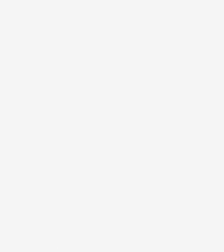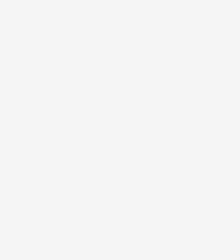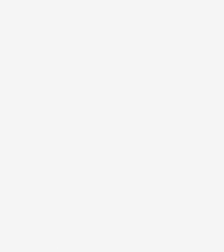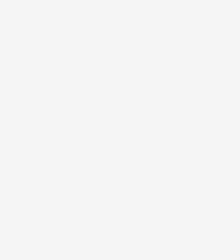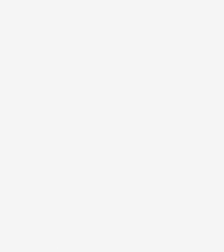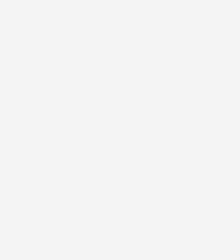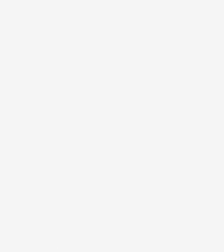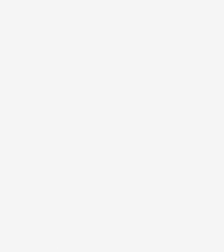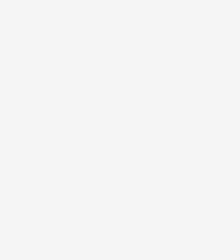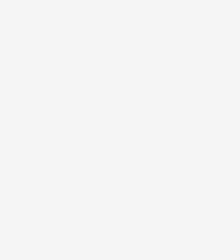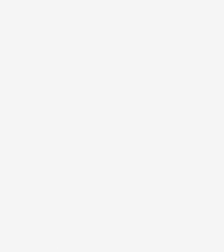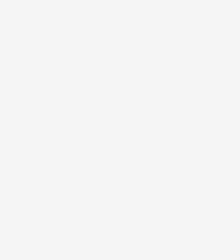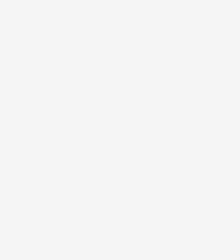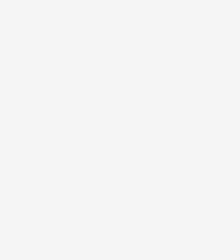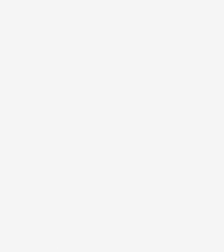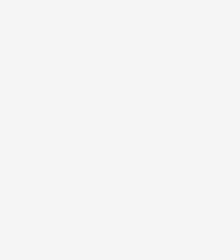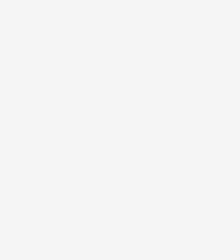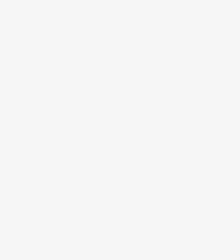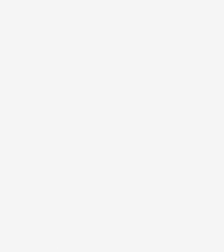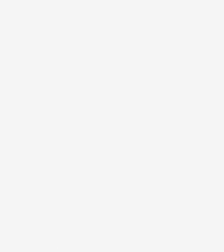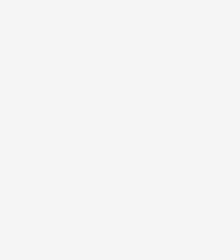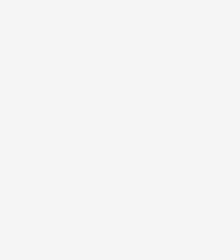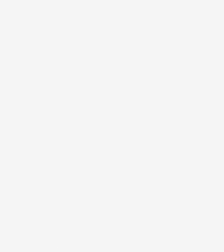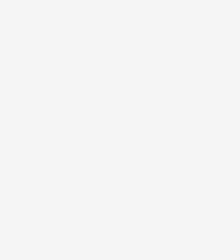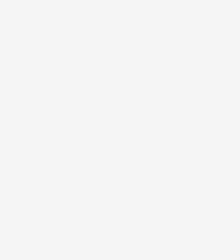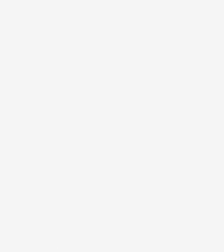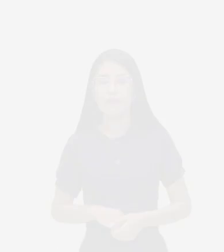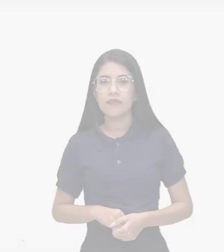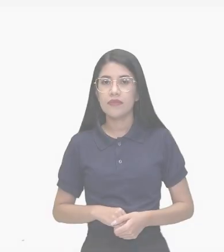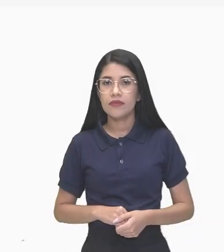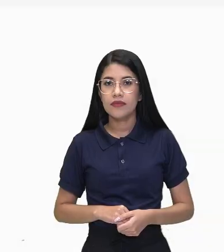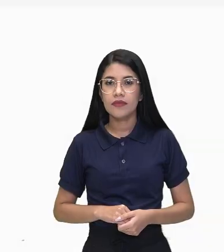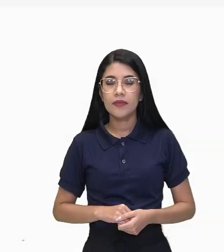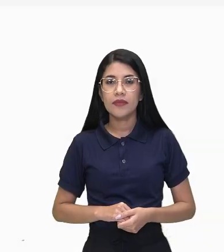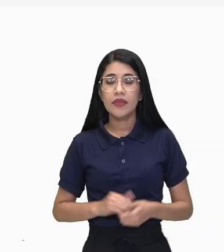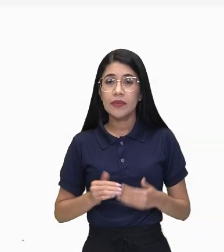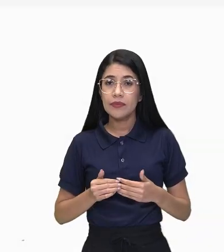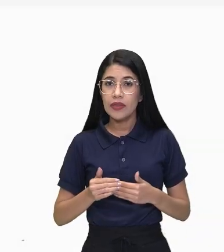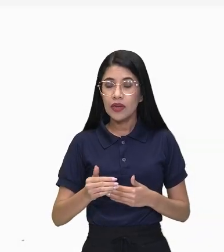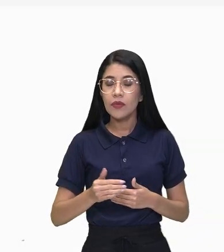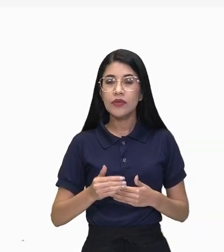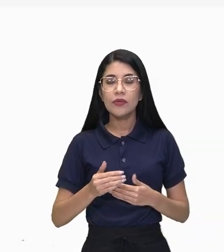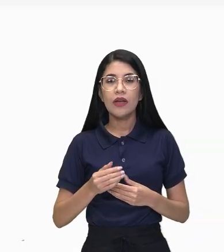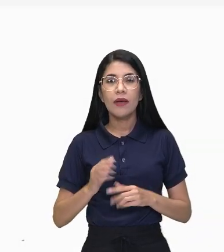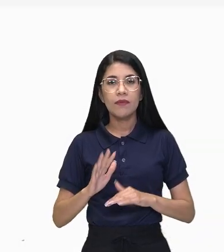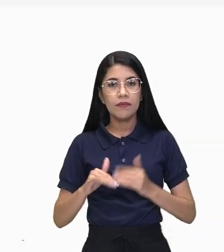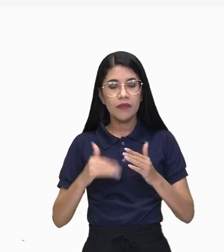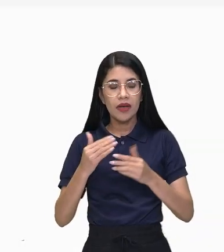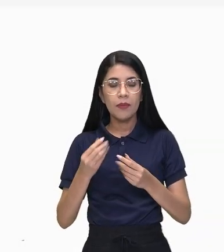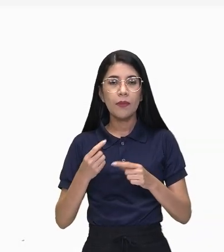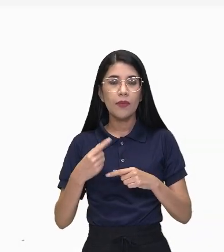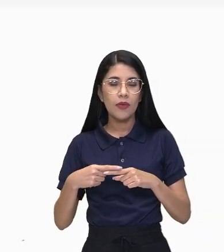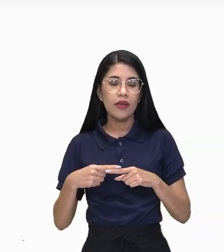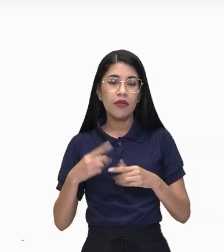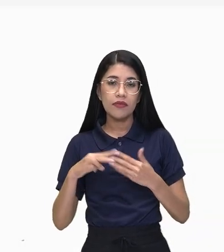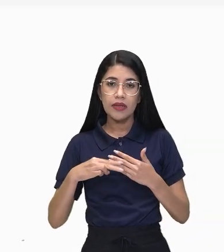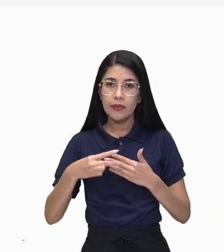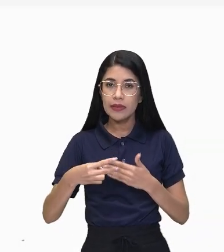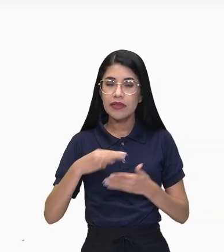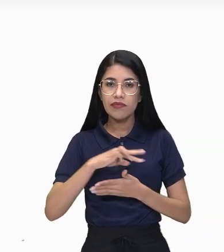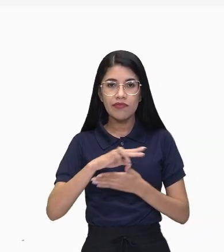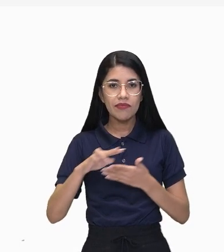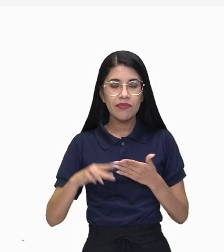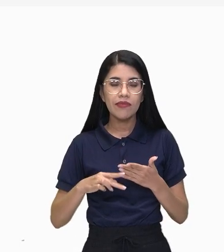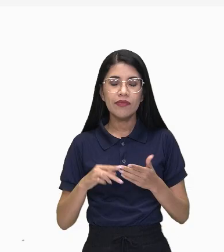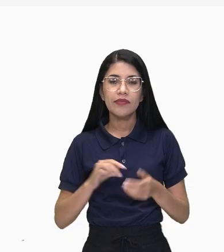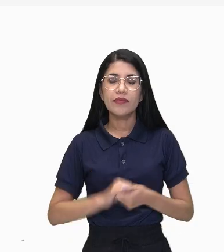no planejamento das coisas. Mas a gente vai avançar, né? A gente tem que avançar nesse sentido, porque tem consequência, né, professor?